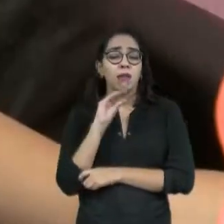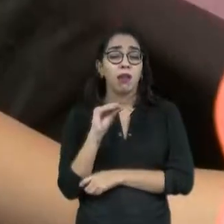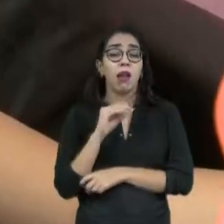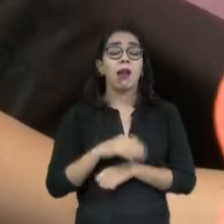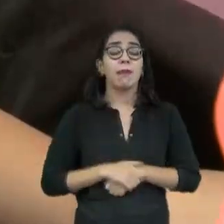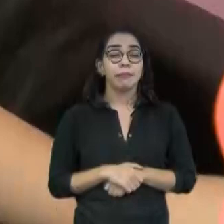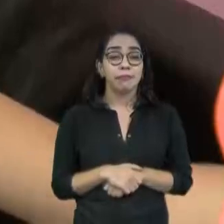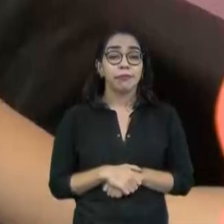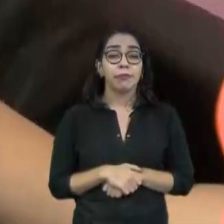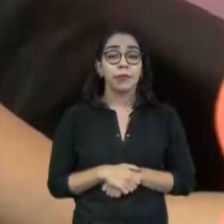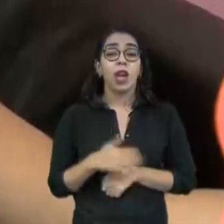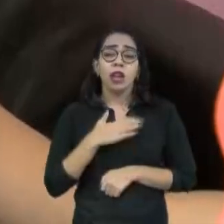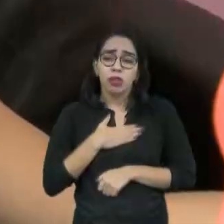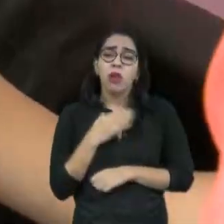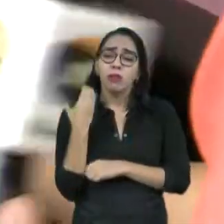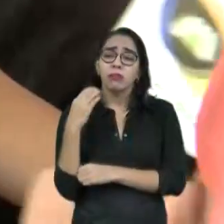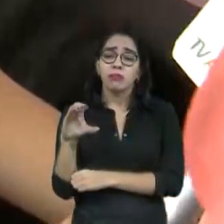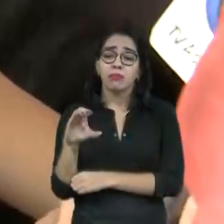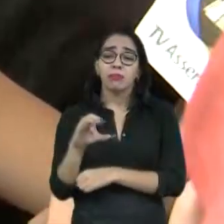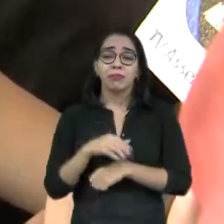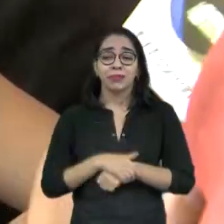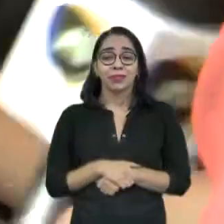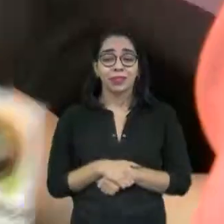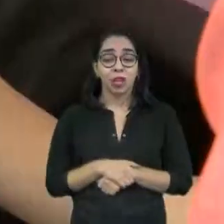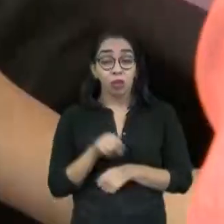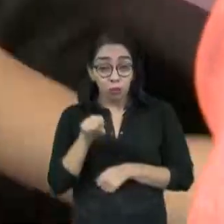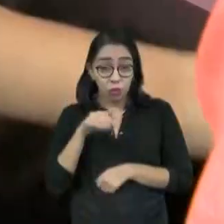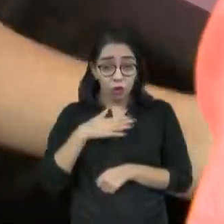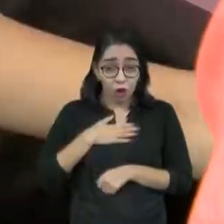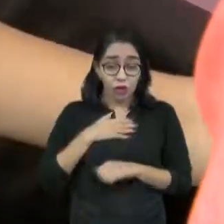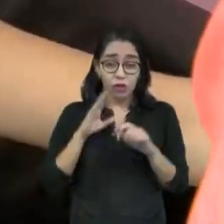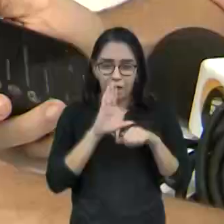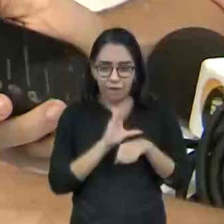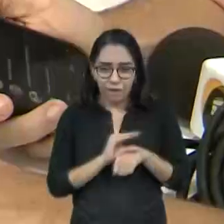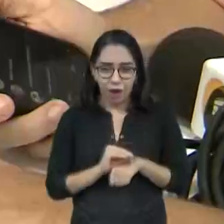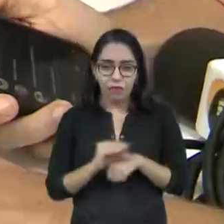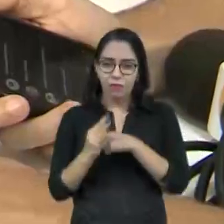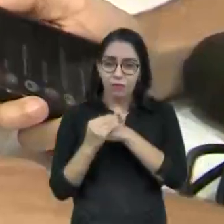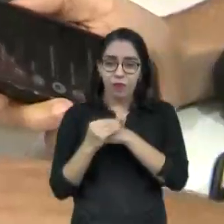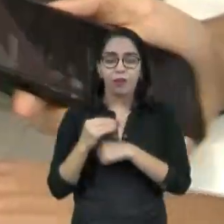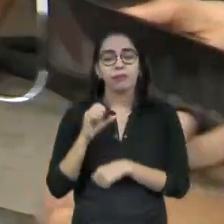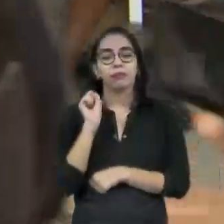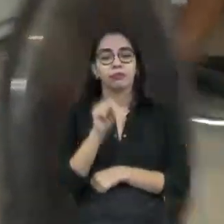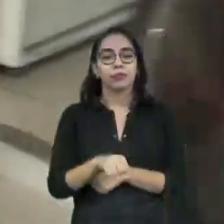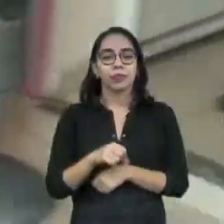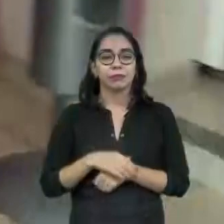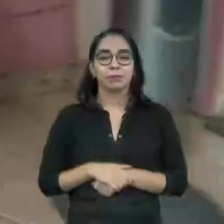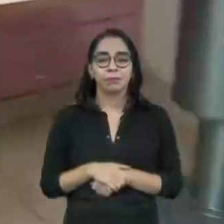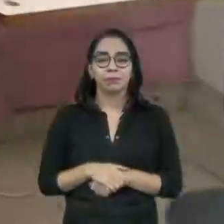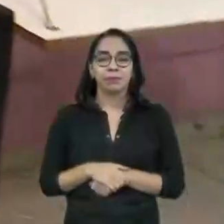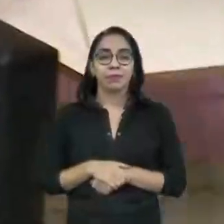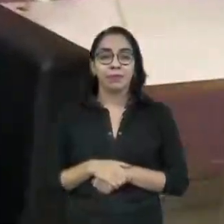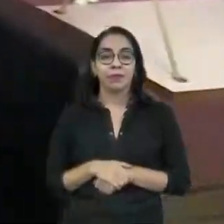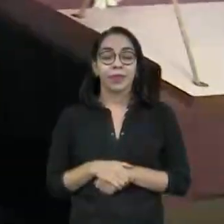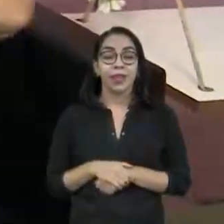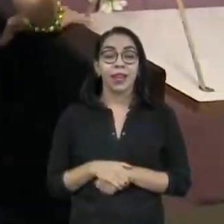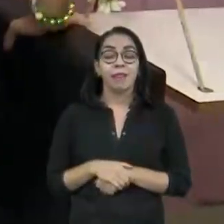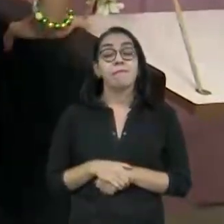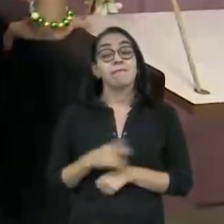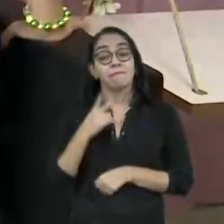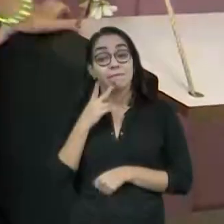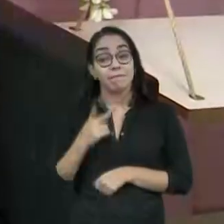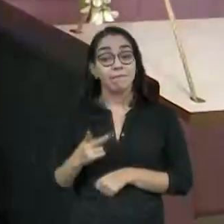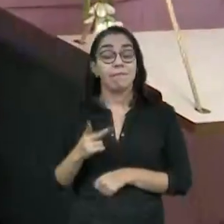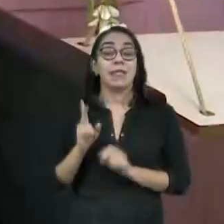de postar gosta de tirar foto também gosto o pai relata que já desde cedo ela sempre foi